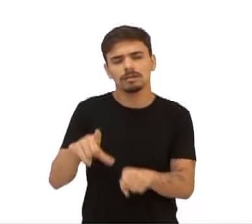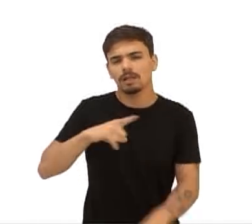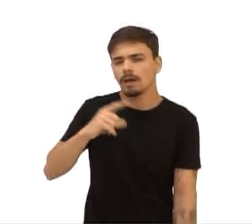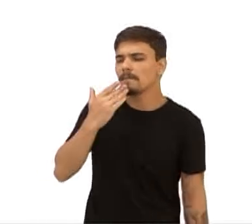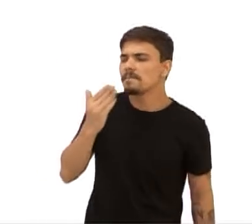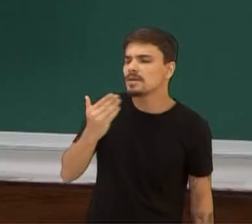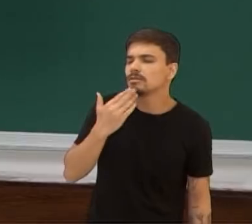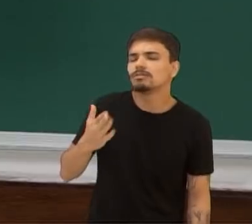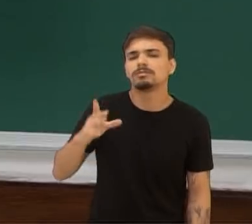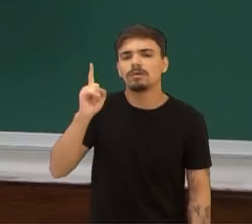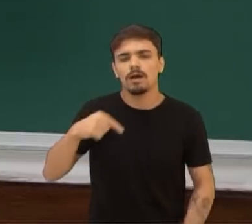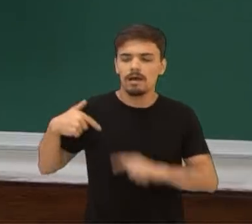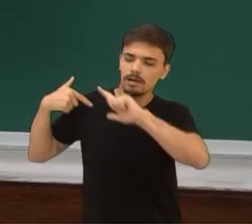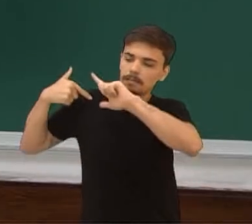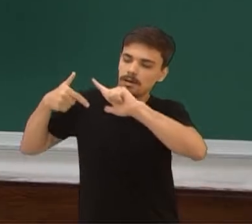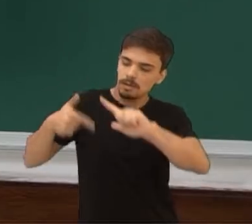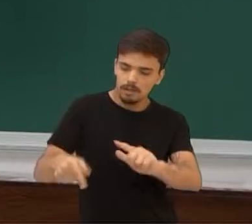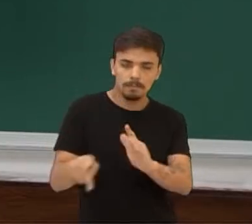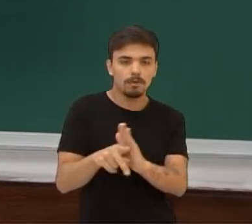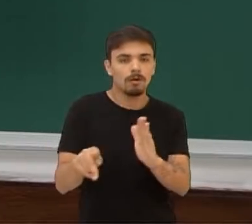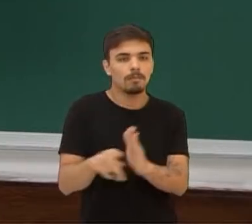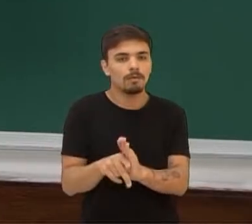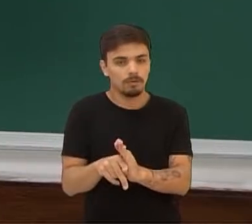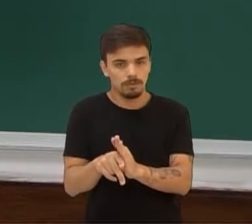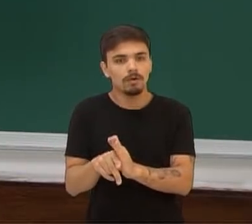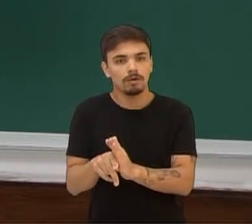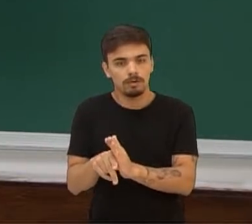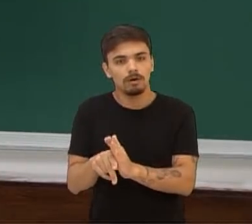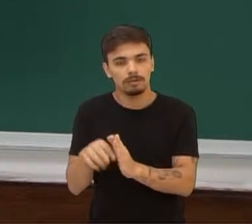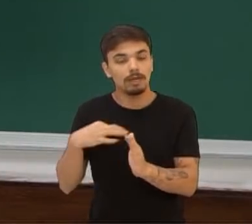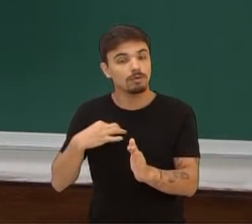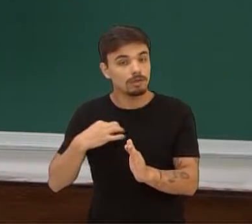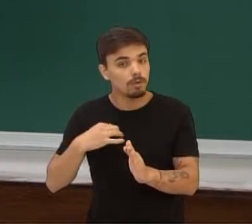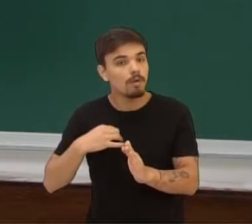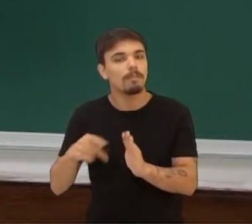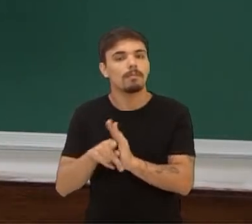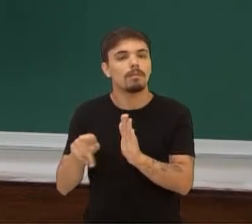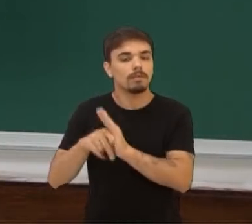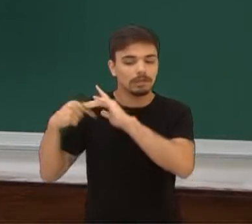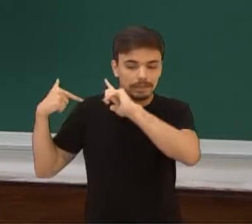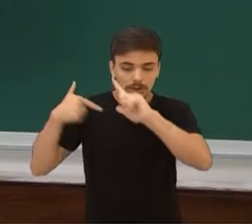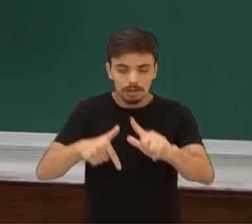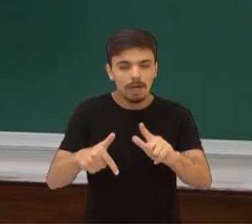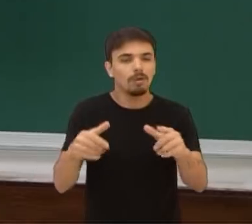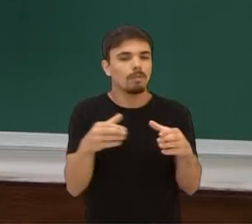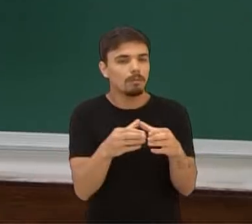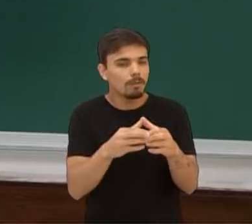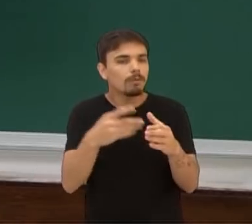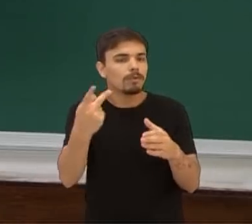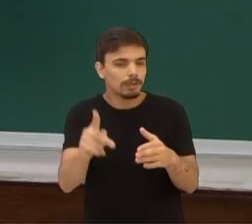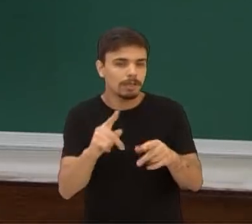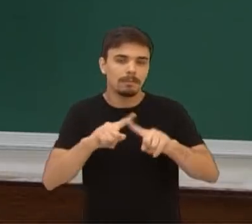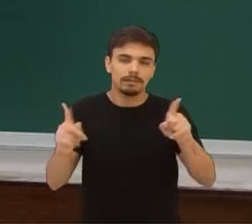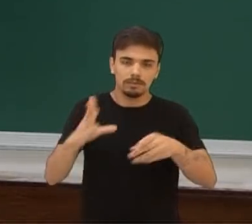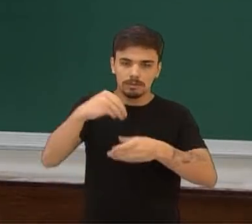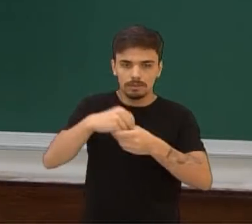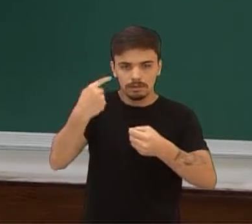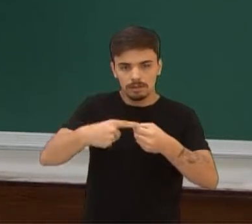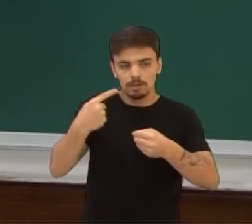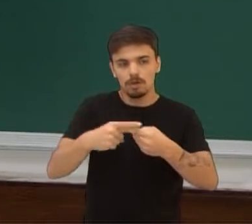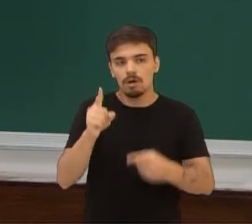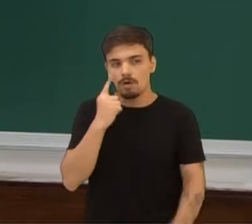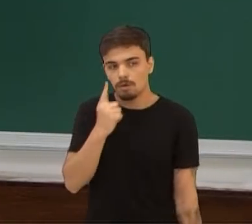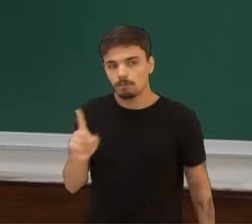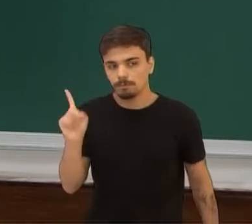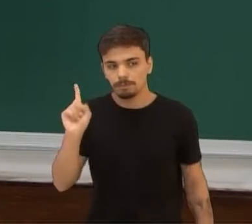são tradicionais do seu povo, eles estão dentro de uma cidade. Olha só, vamos analisar essa imagem? Quando a